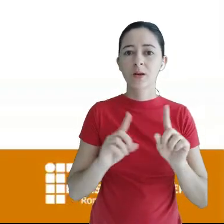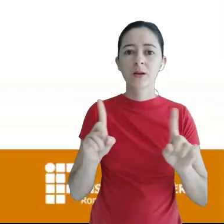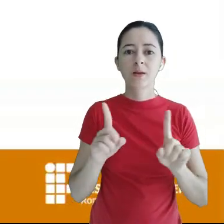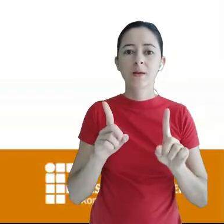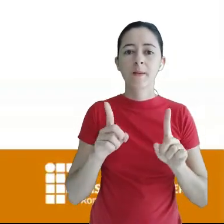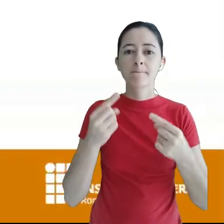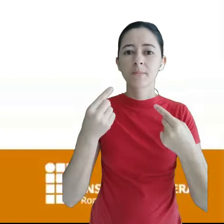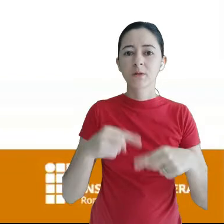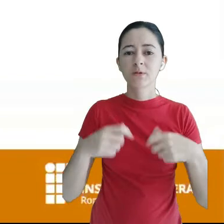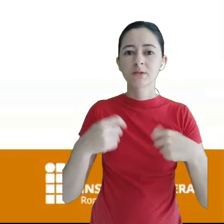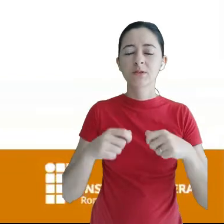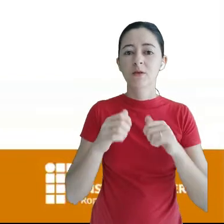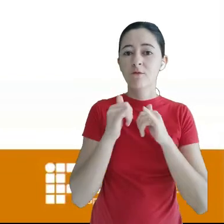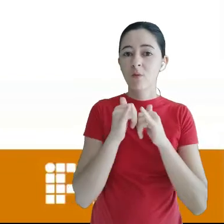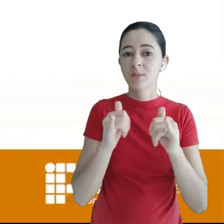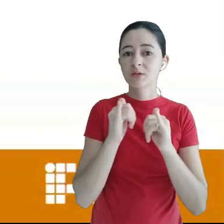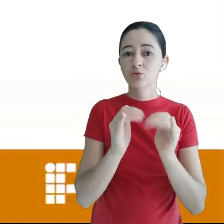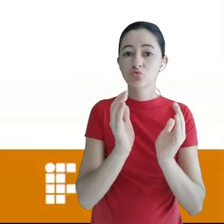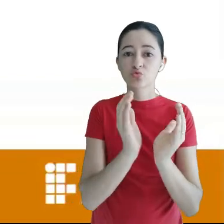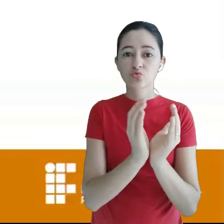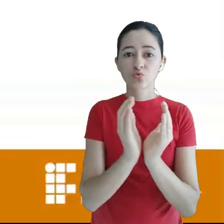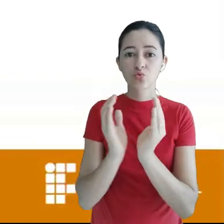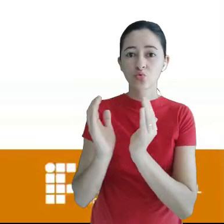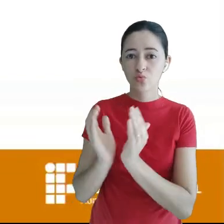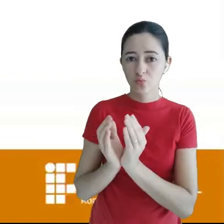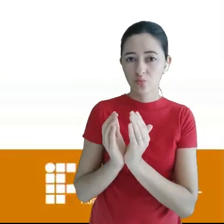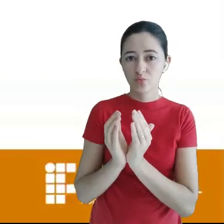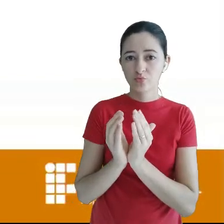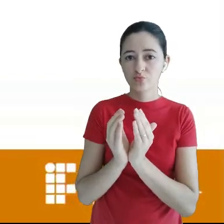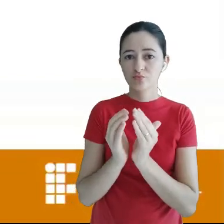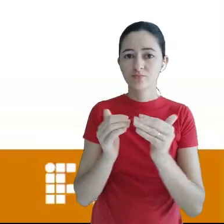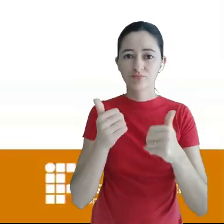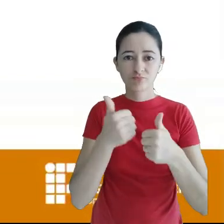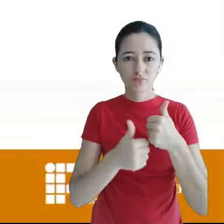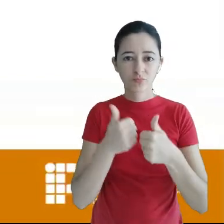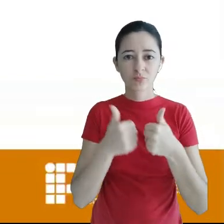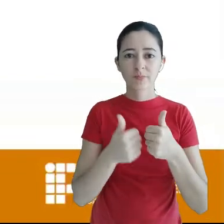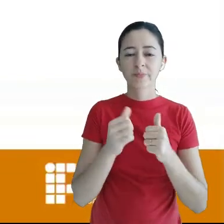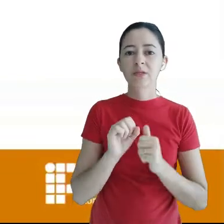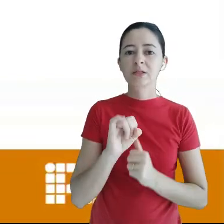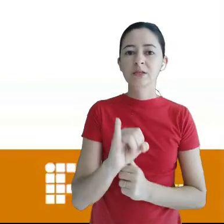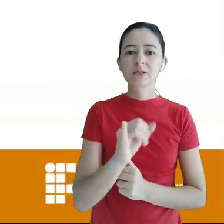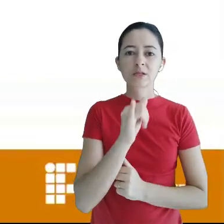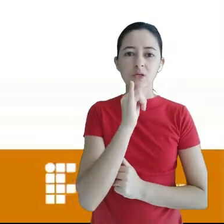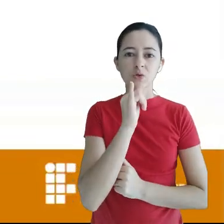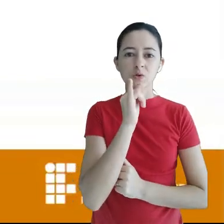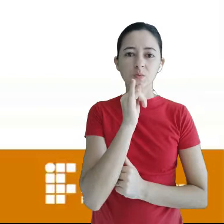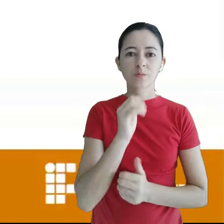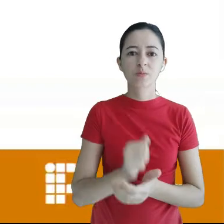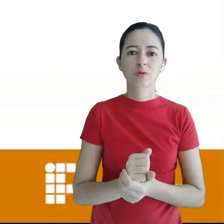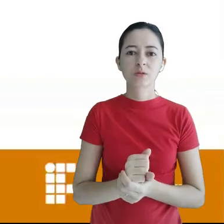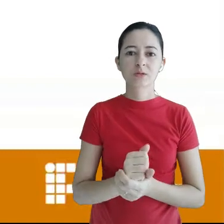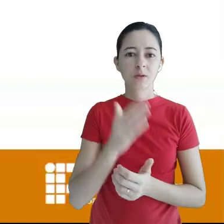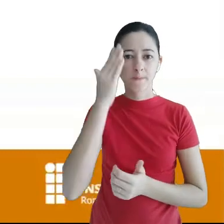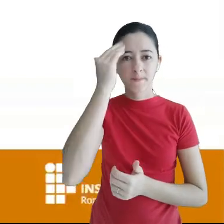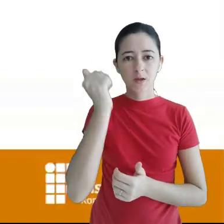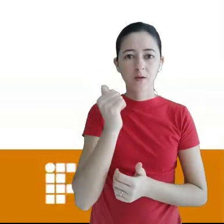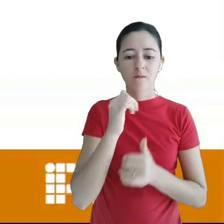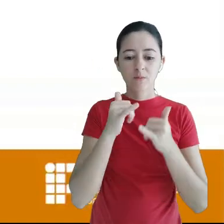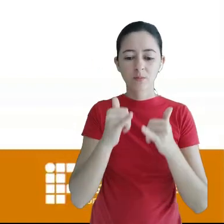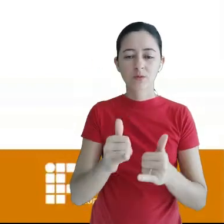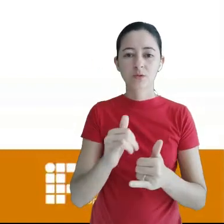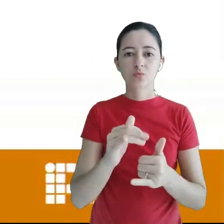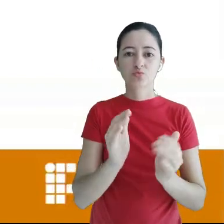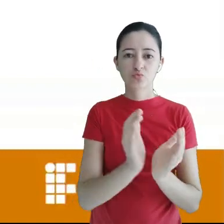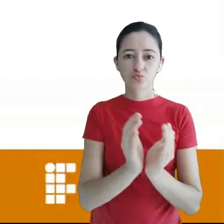precisa da informação do time, dos times que vai compor a partida. Se eu sei a informação de time,